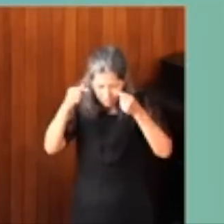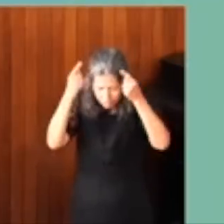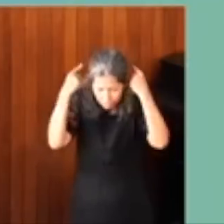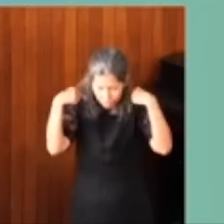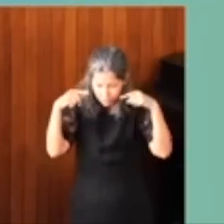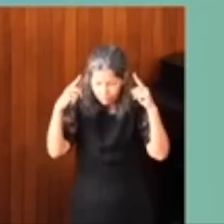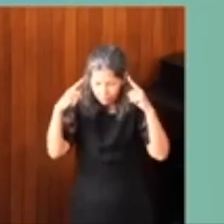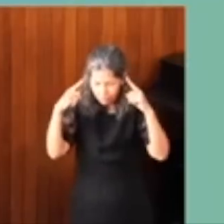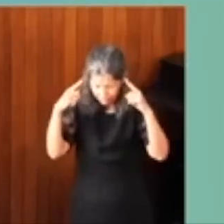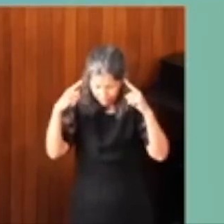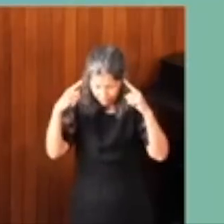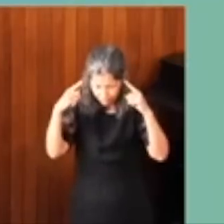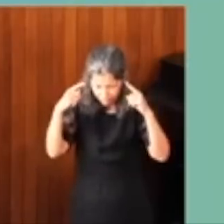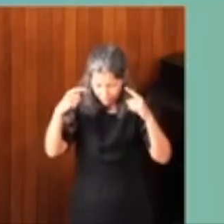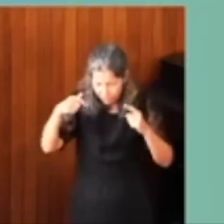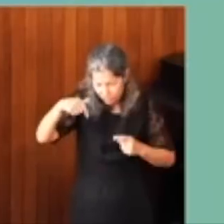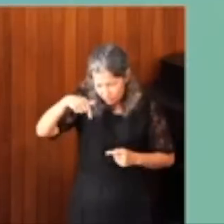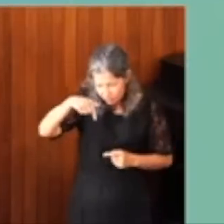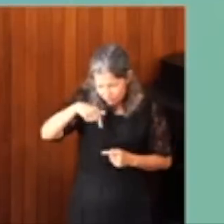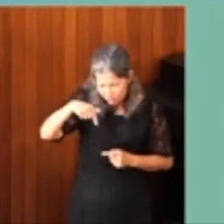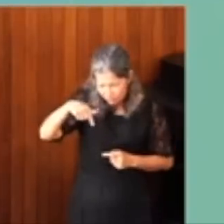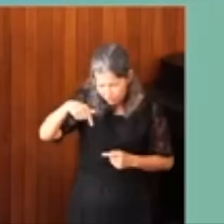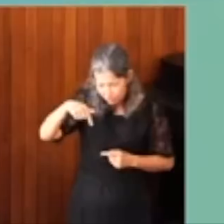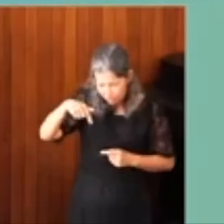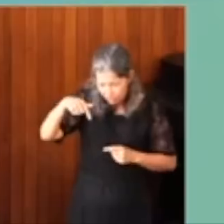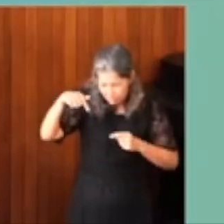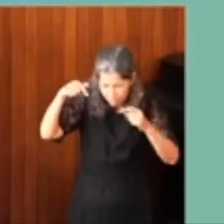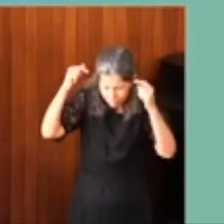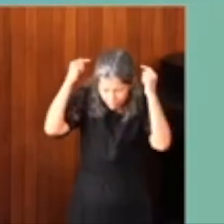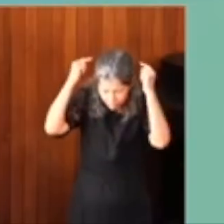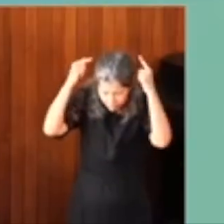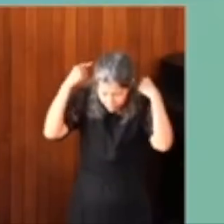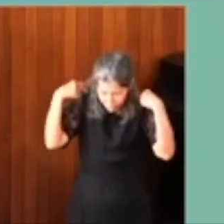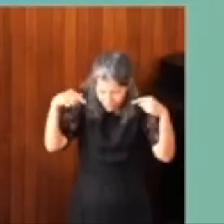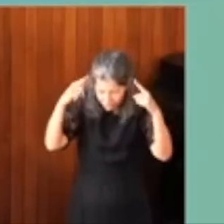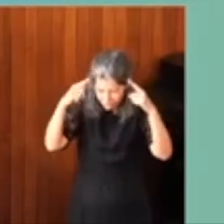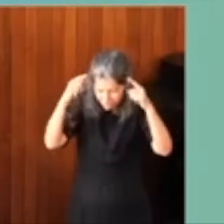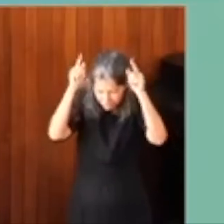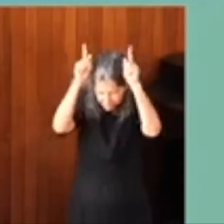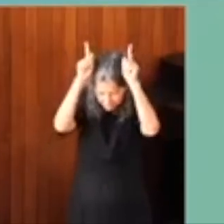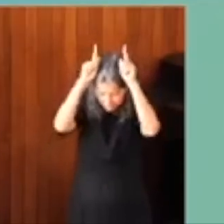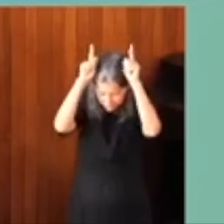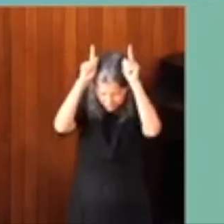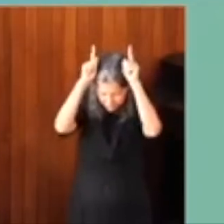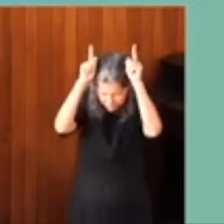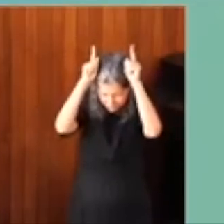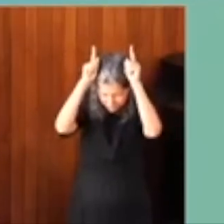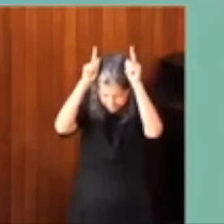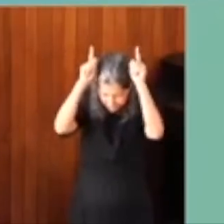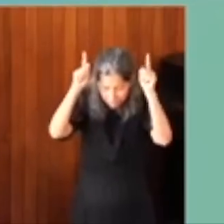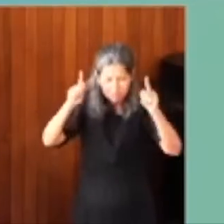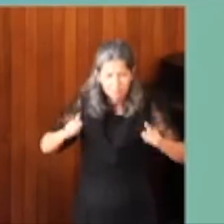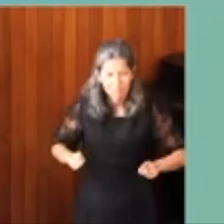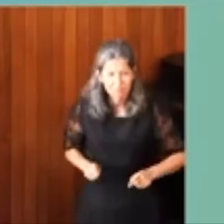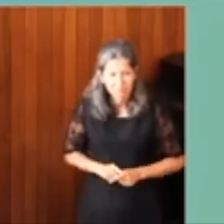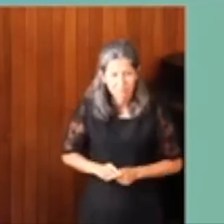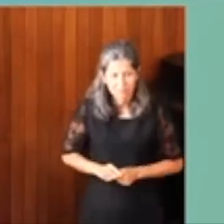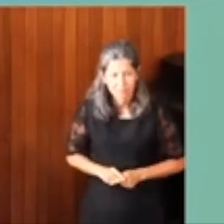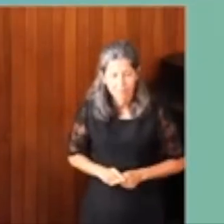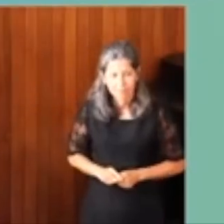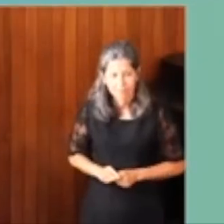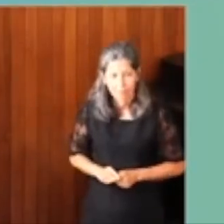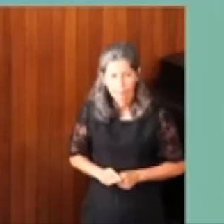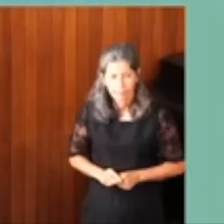muito interessante, né? Ele faz uma ponte direta com Daniel capítulo 7, para a gente não errar mesmo, né? E o resto do